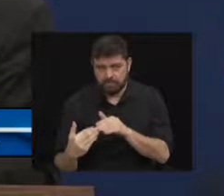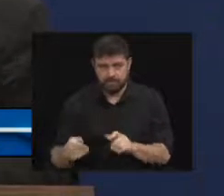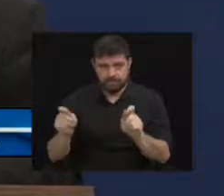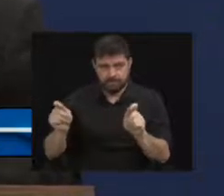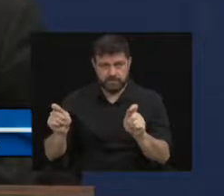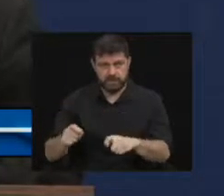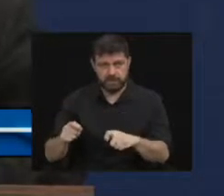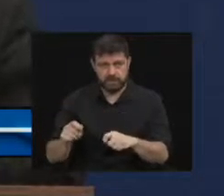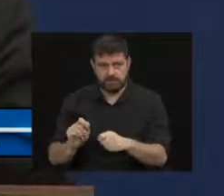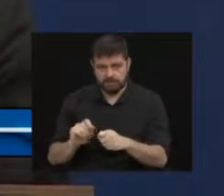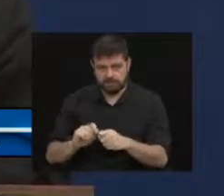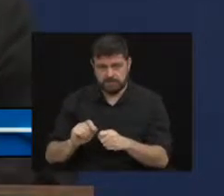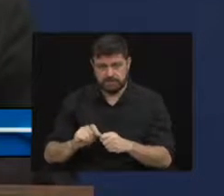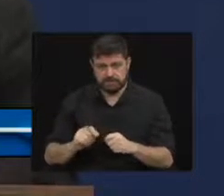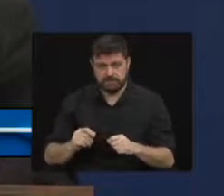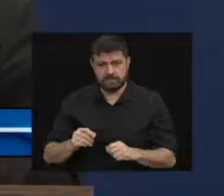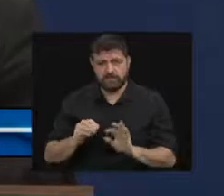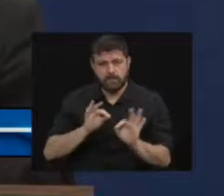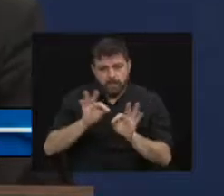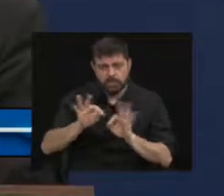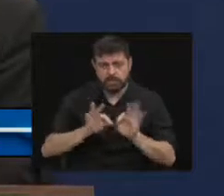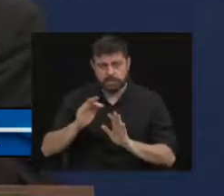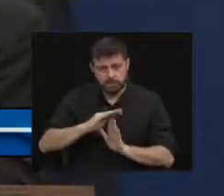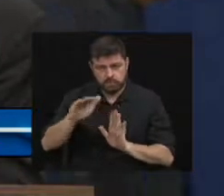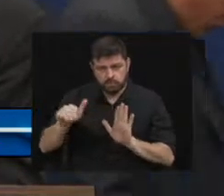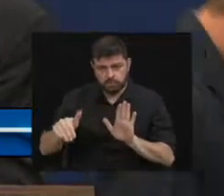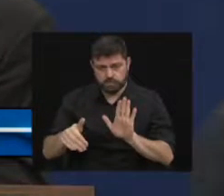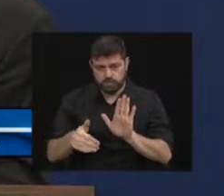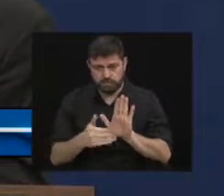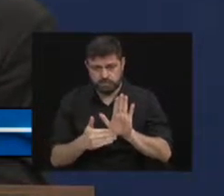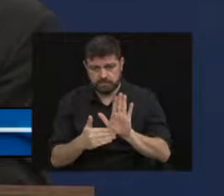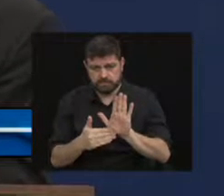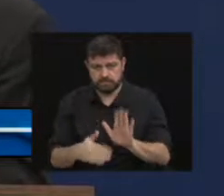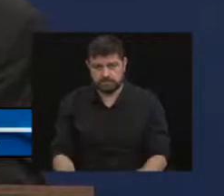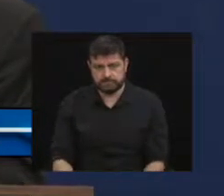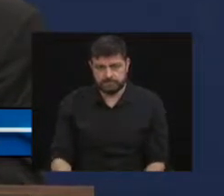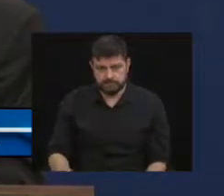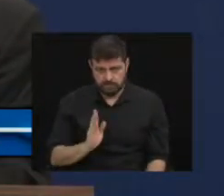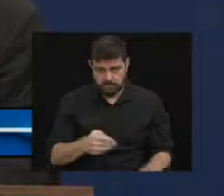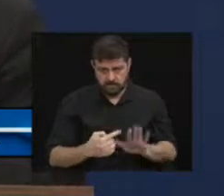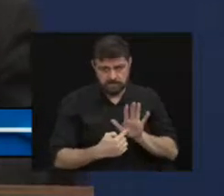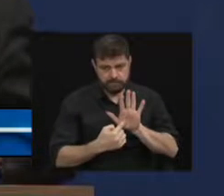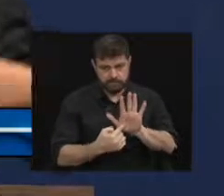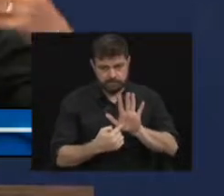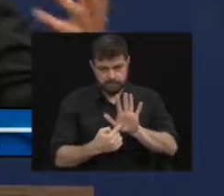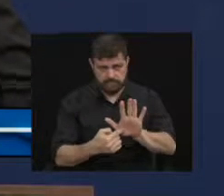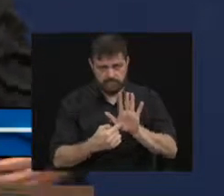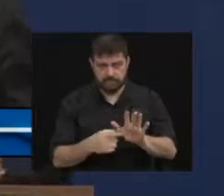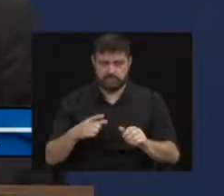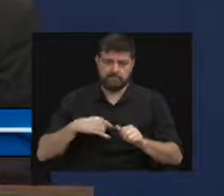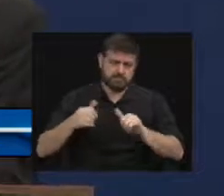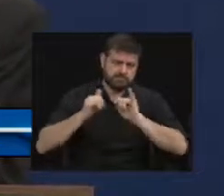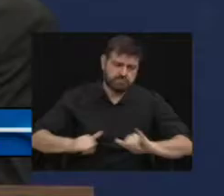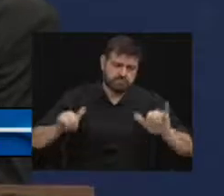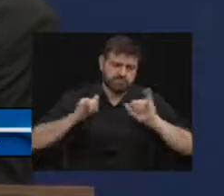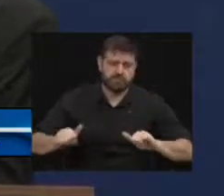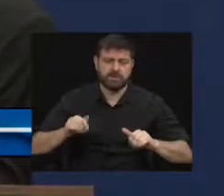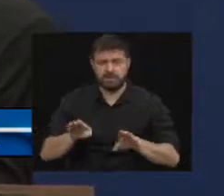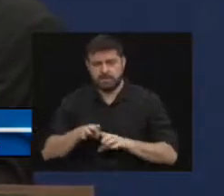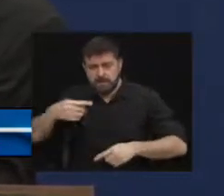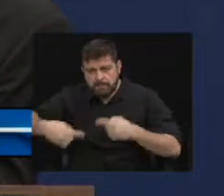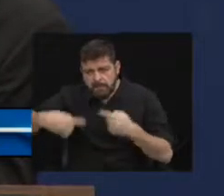sua cidadania, o seu compromisso com o nosso sistema democrático e venham, então, a escolher e que